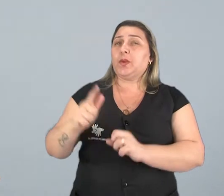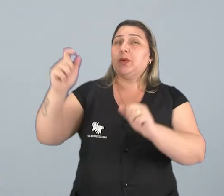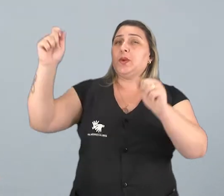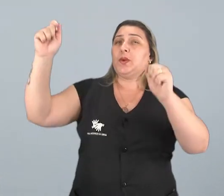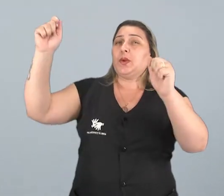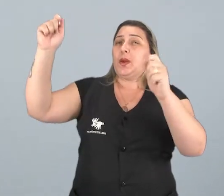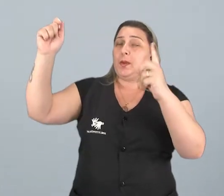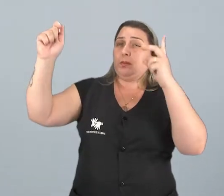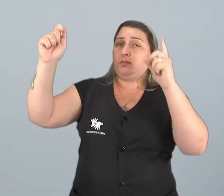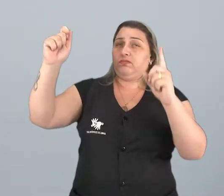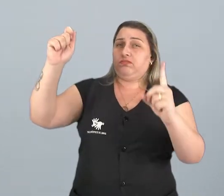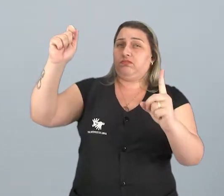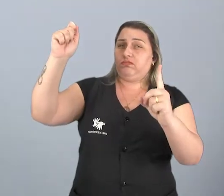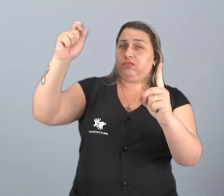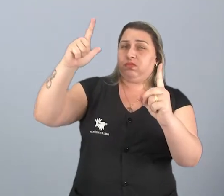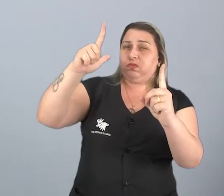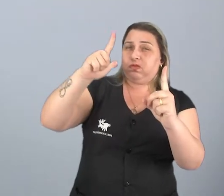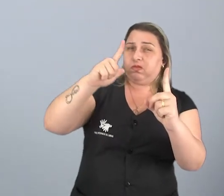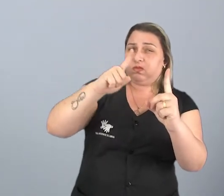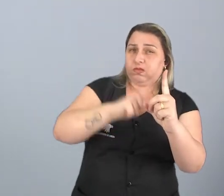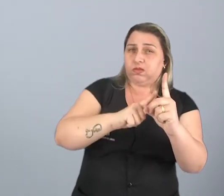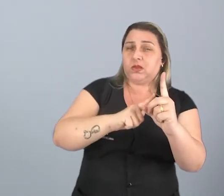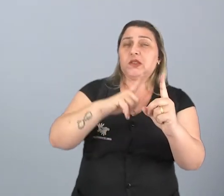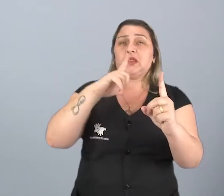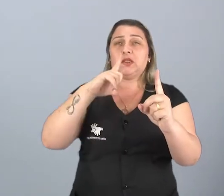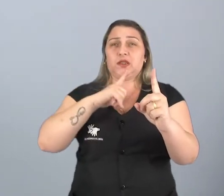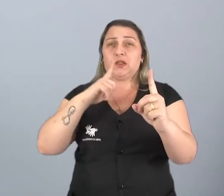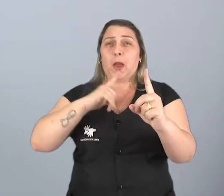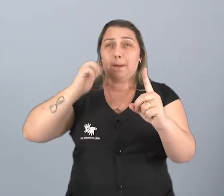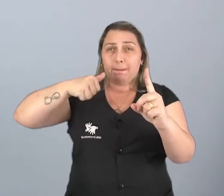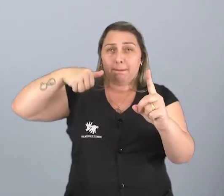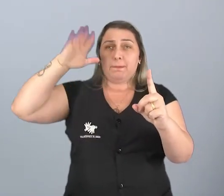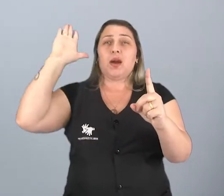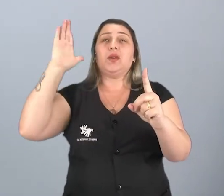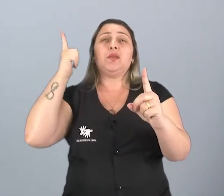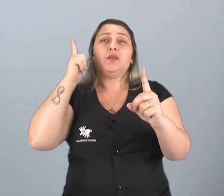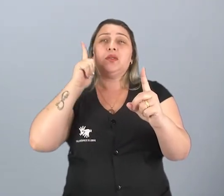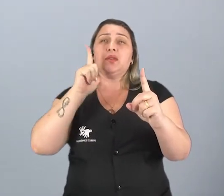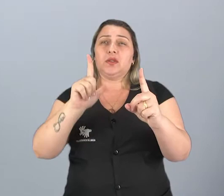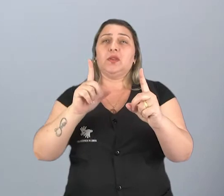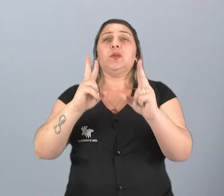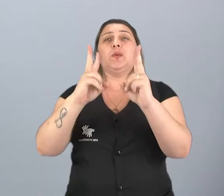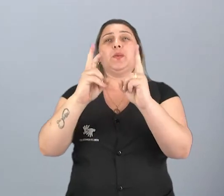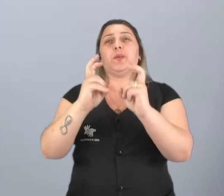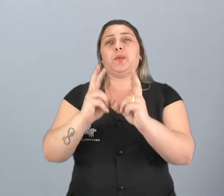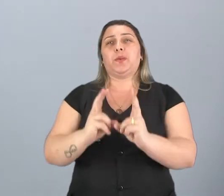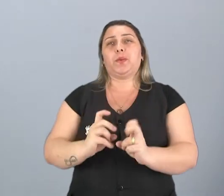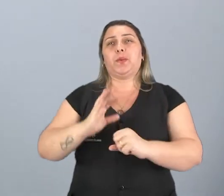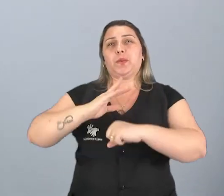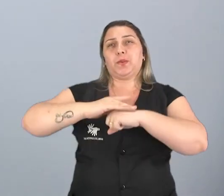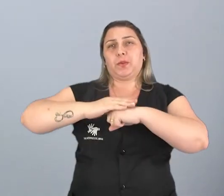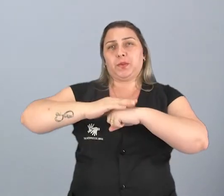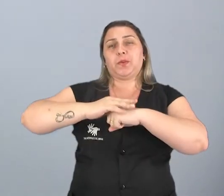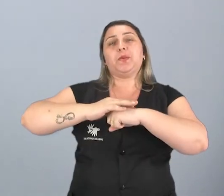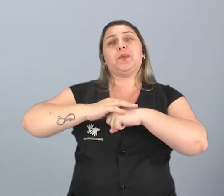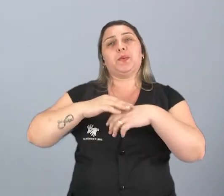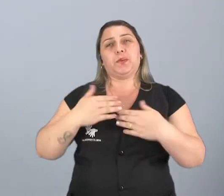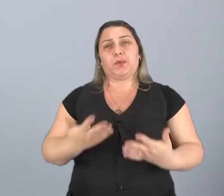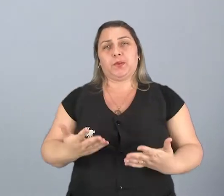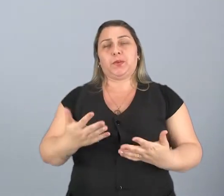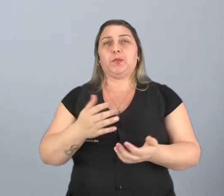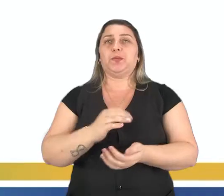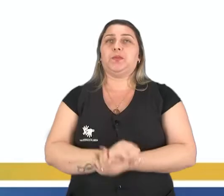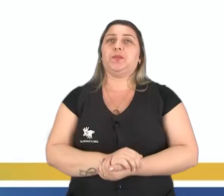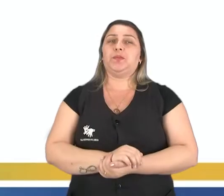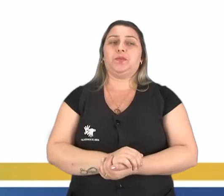radiação ultravioleta, nós temos chances maiores de desenvolver algumas doenças, como é o caso do câncer,